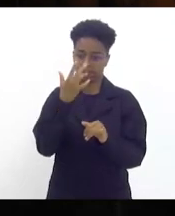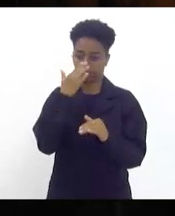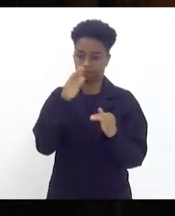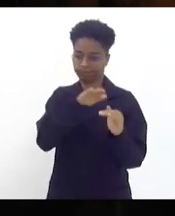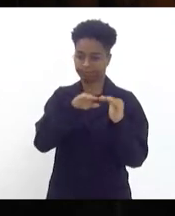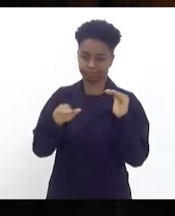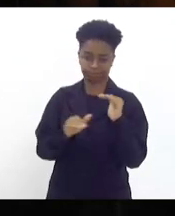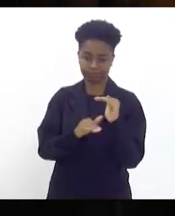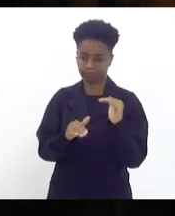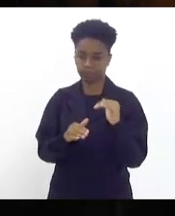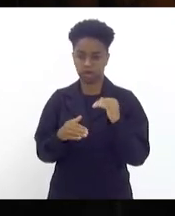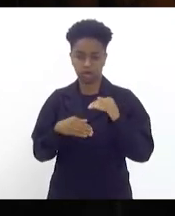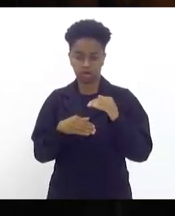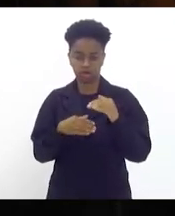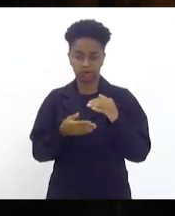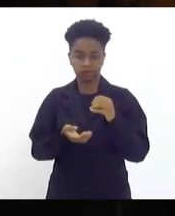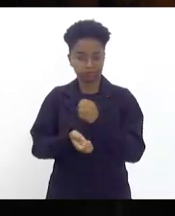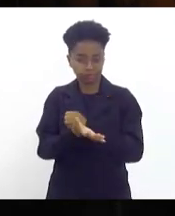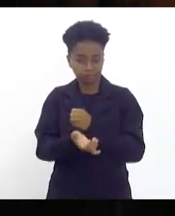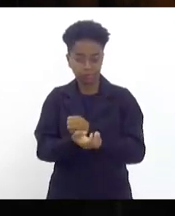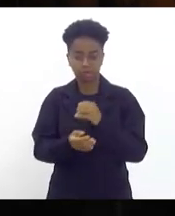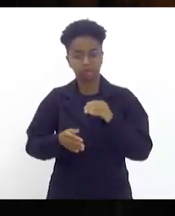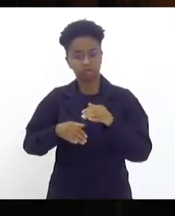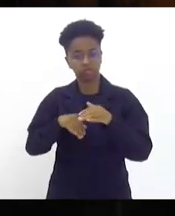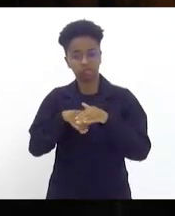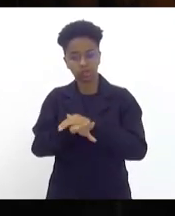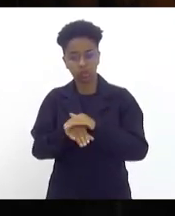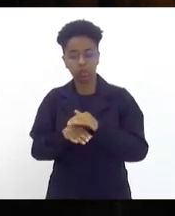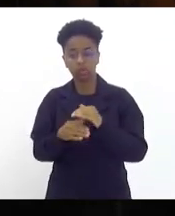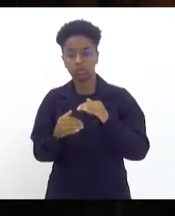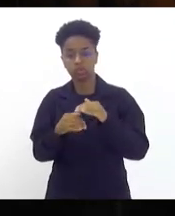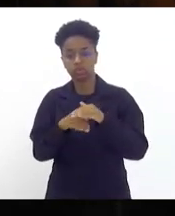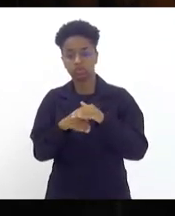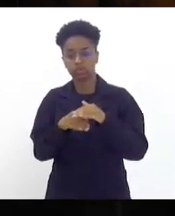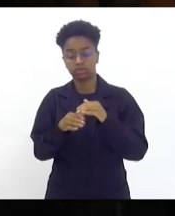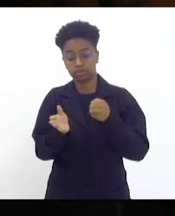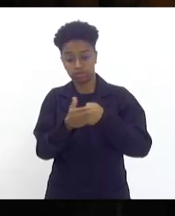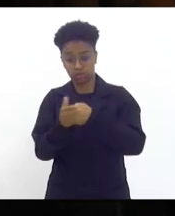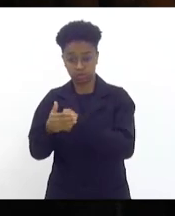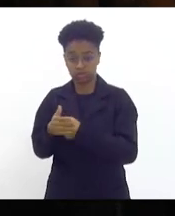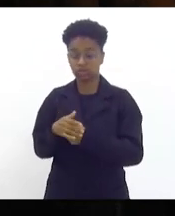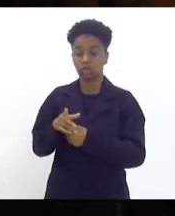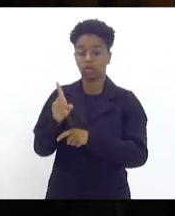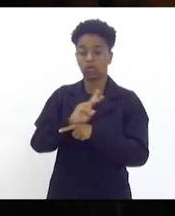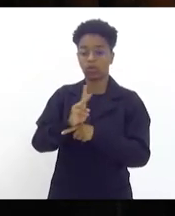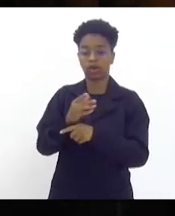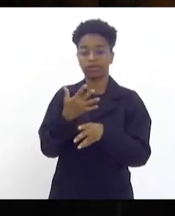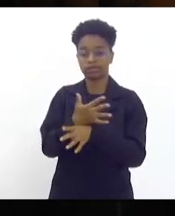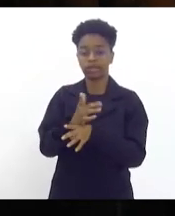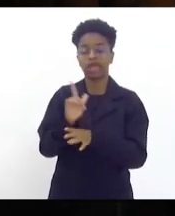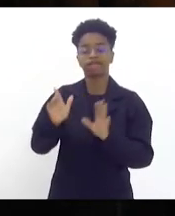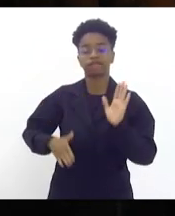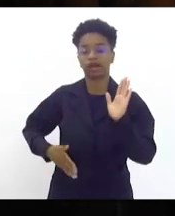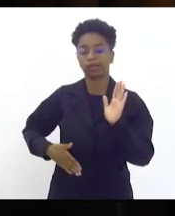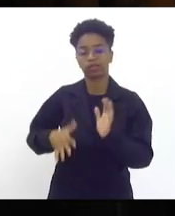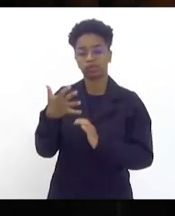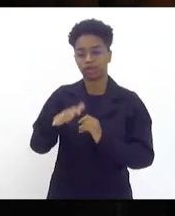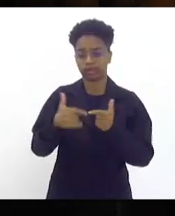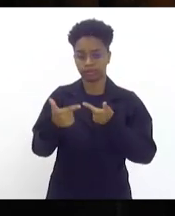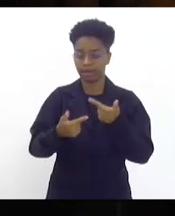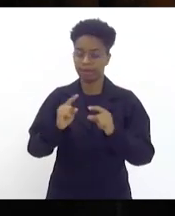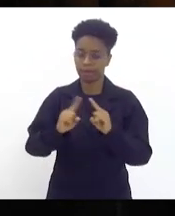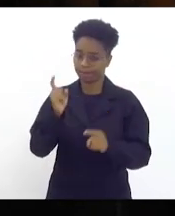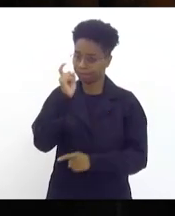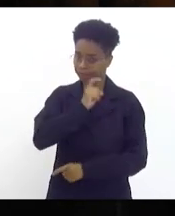de forma sorrateira de que o guarda municipal é preguiçoso é vagabundo não quer trabalhar o que é uma mentira